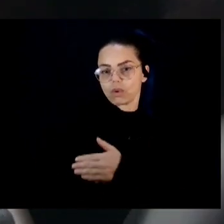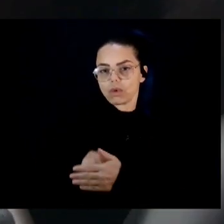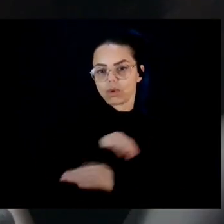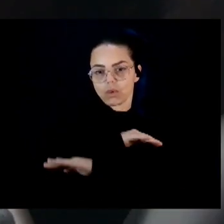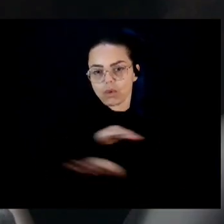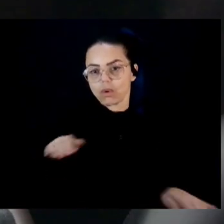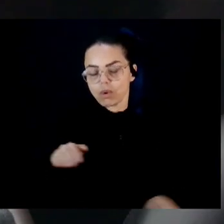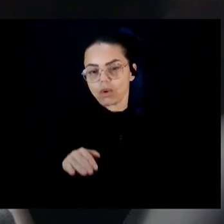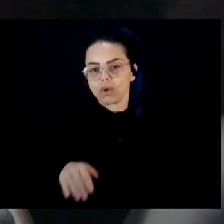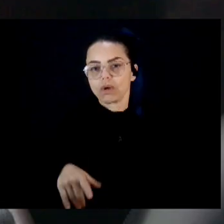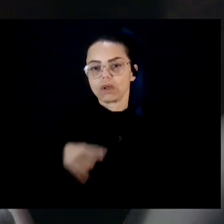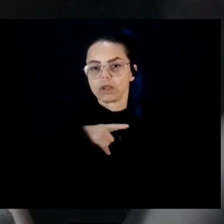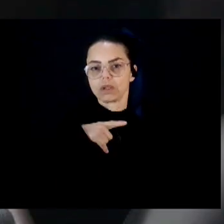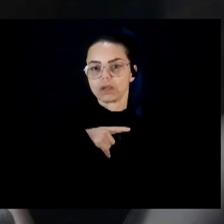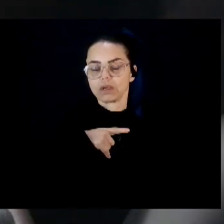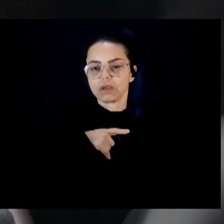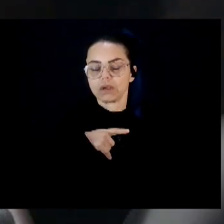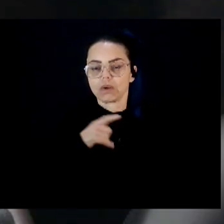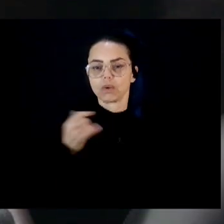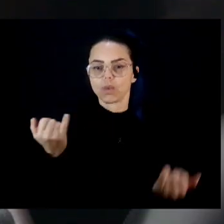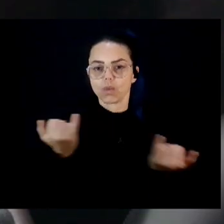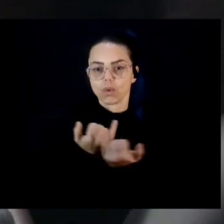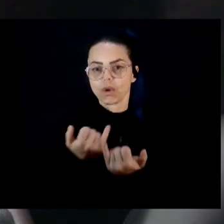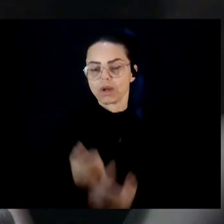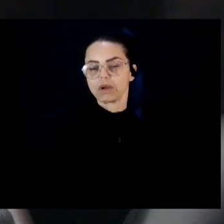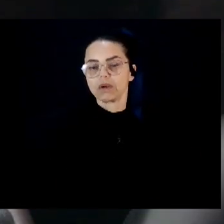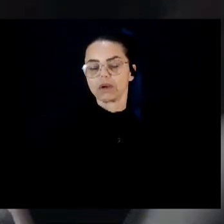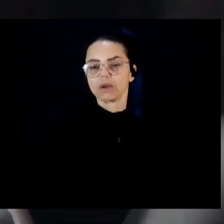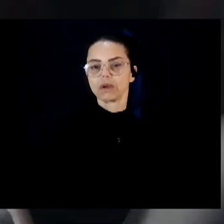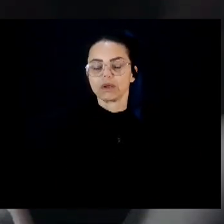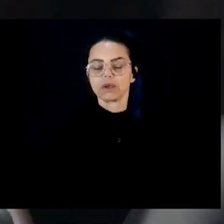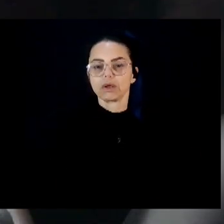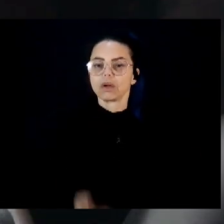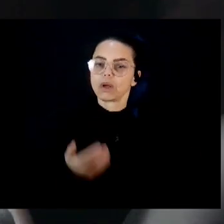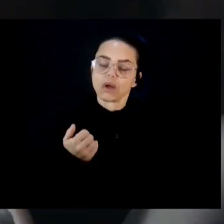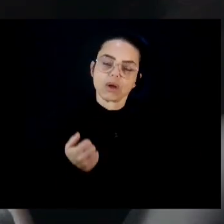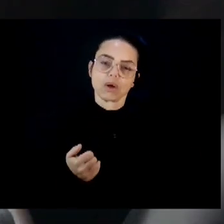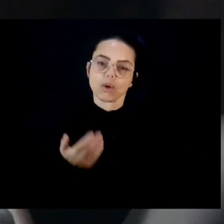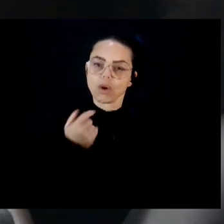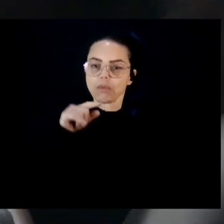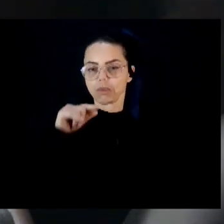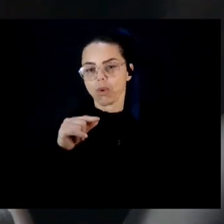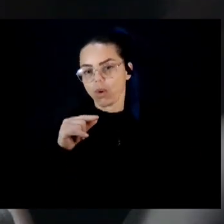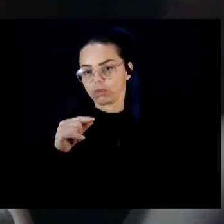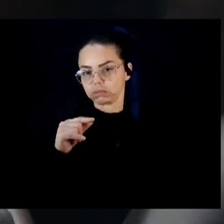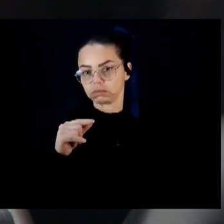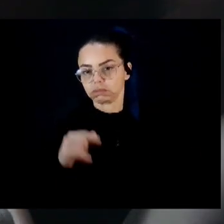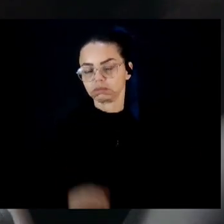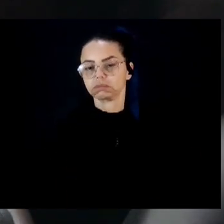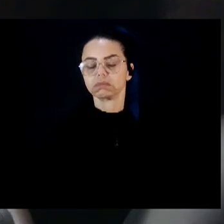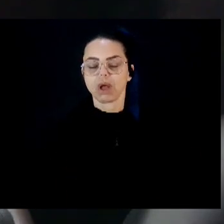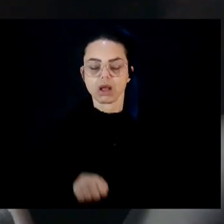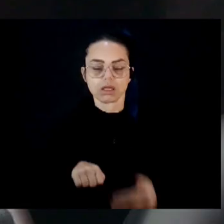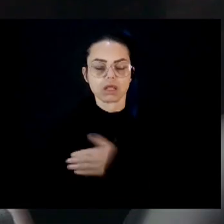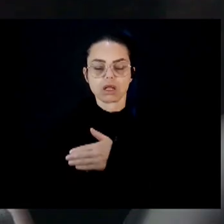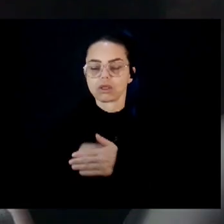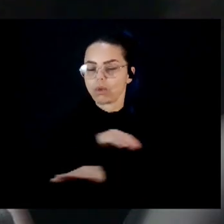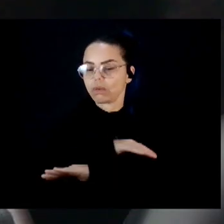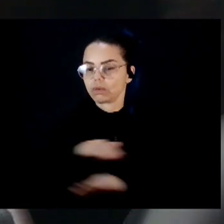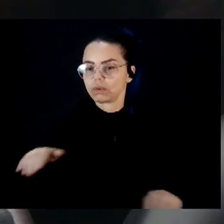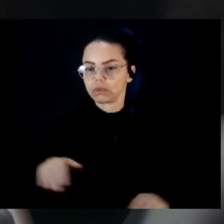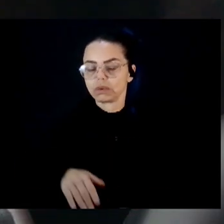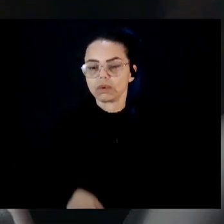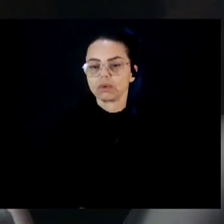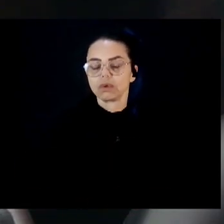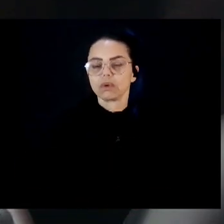canetas trazem é algo, assim, extremamente forte, né? E aí a pessoa acaba colocando suplementos como